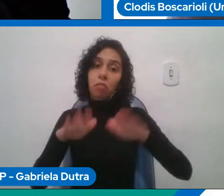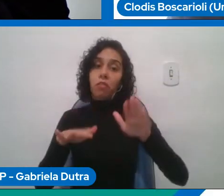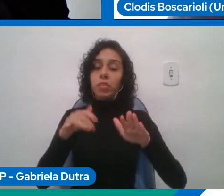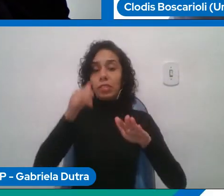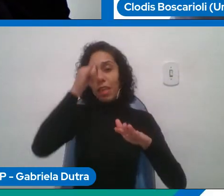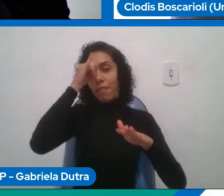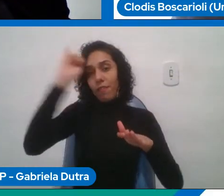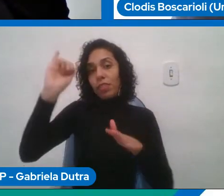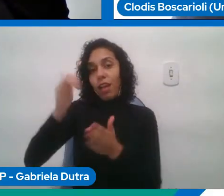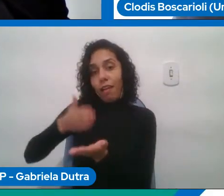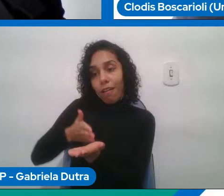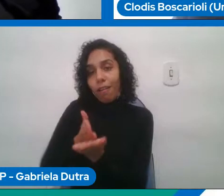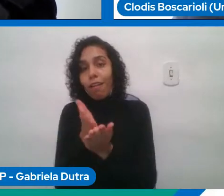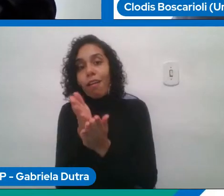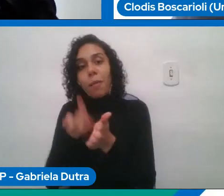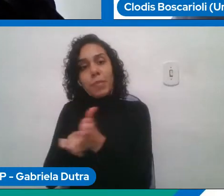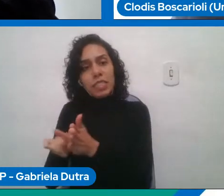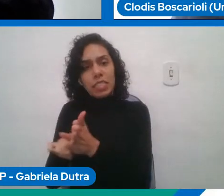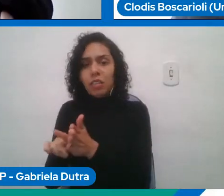porque